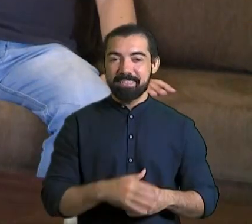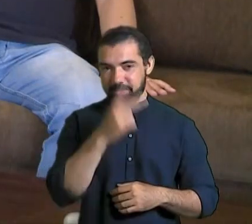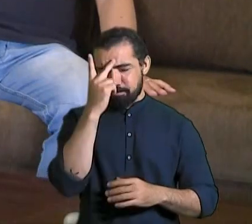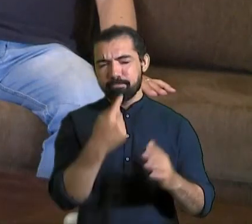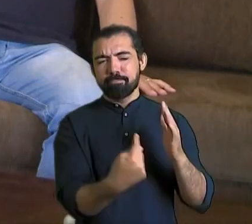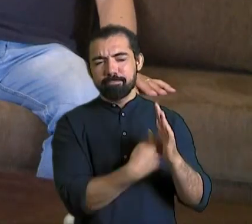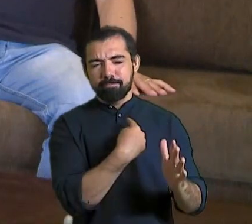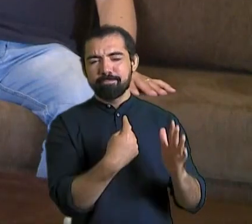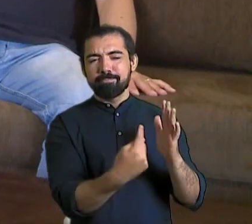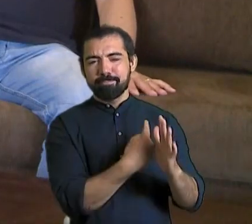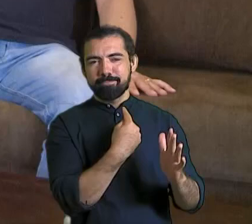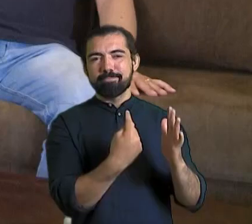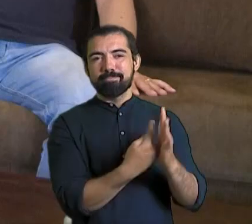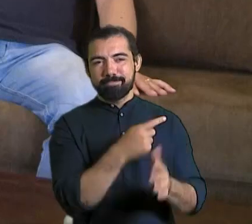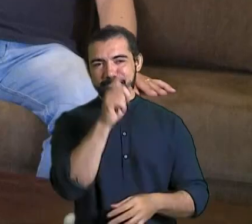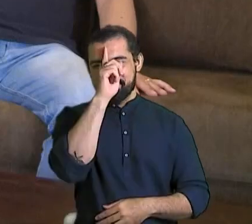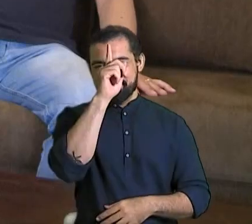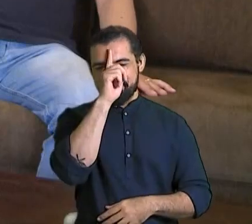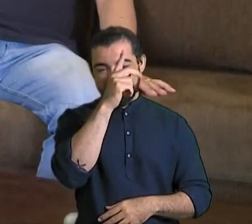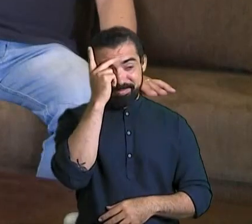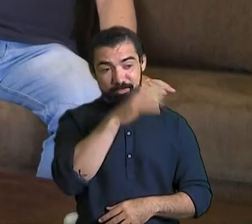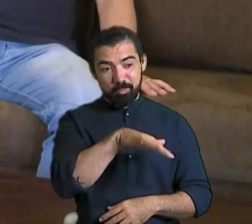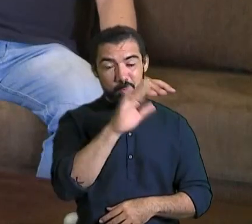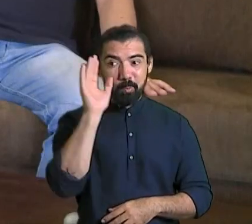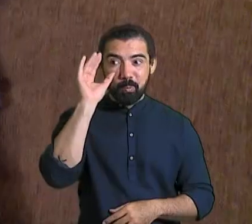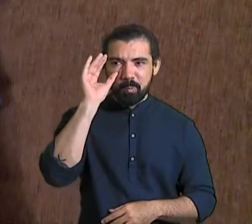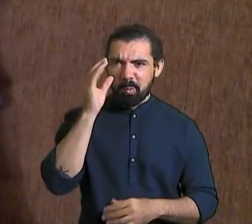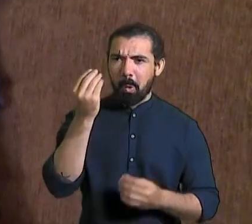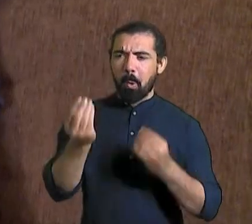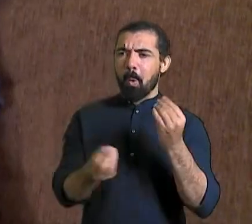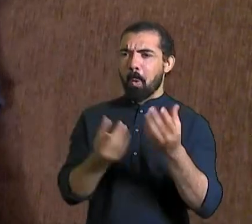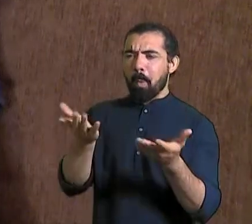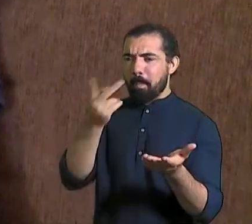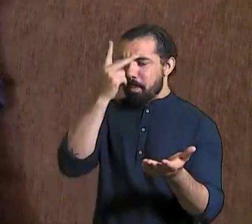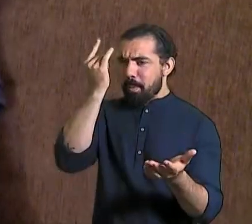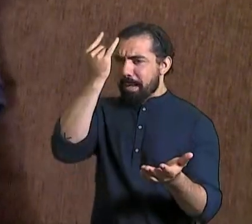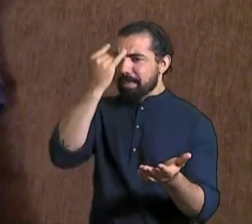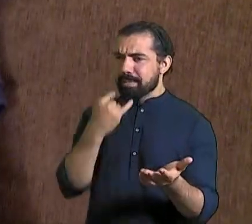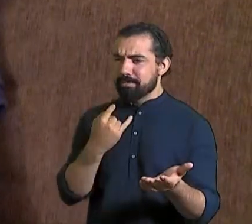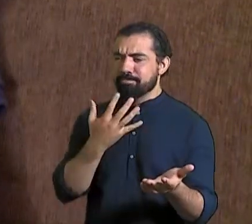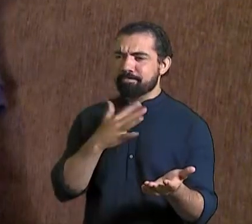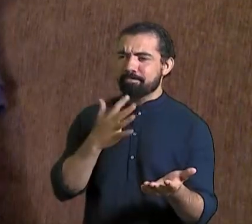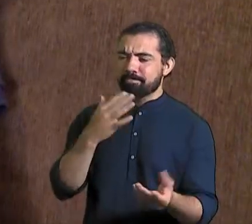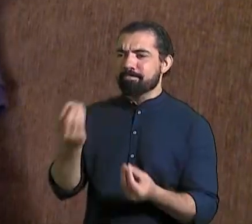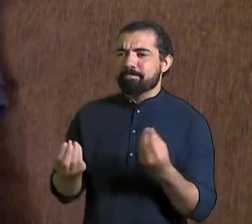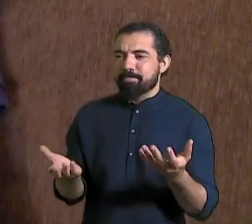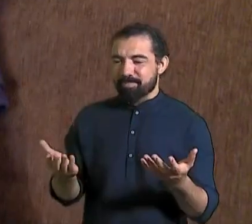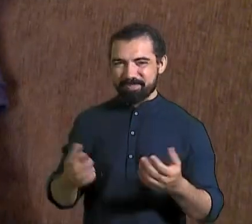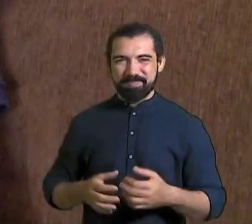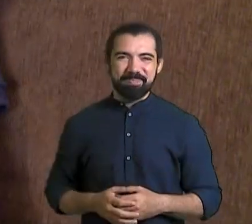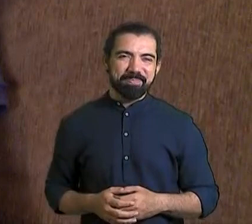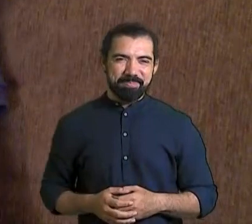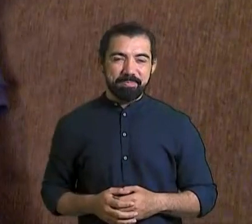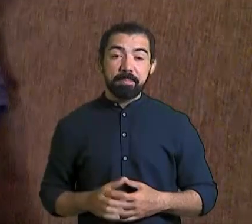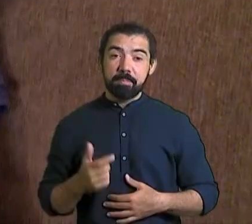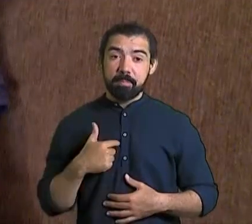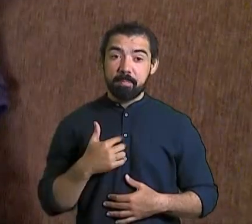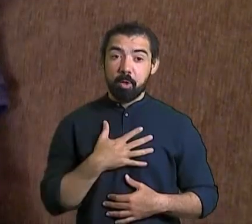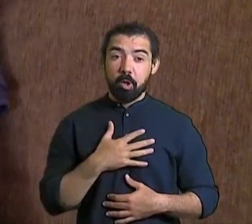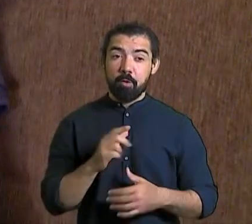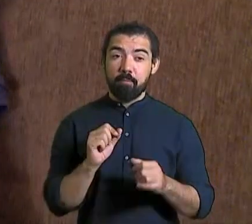feita cotidiana pelas pessoas que desconhecem, né? Mas eu costumo